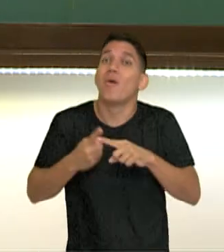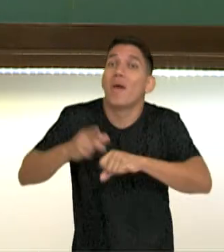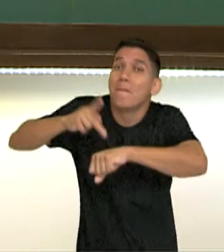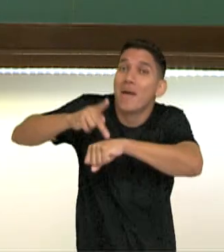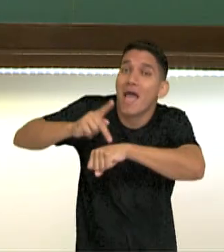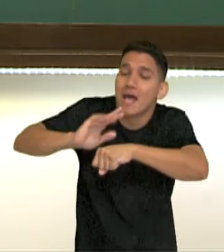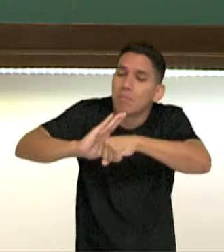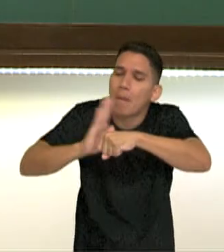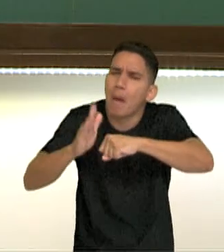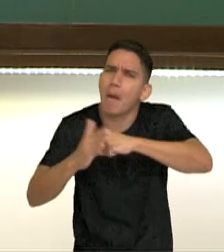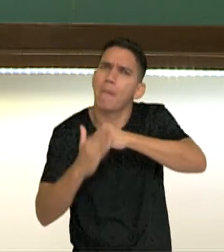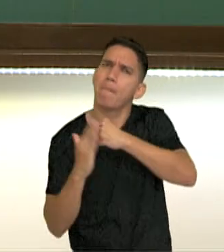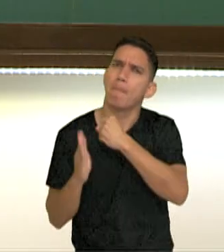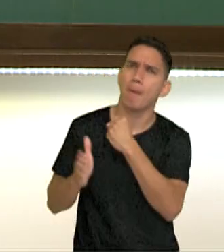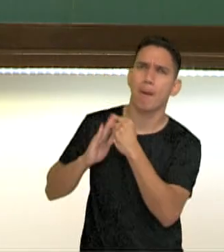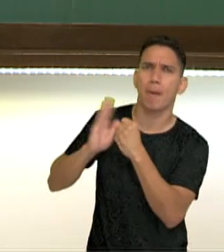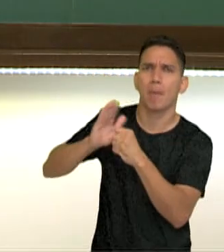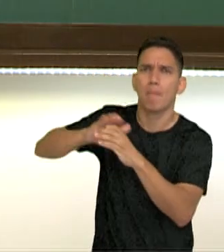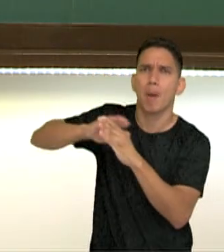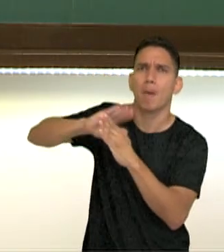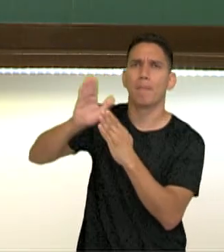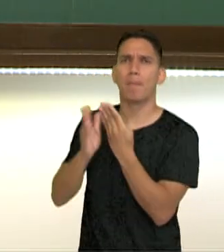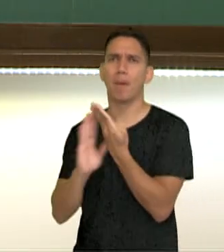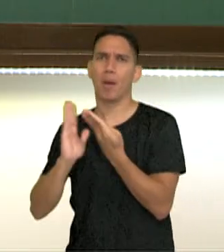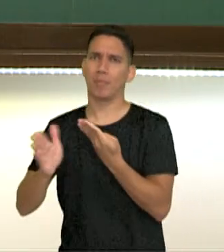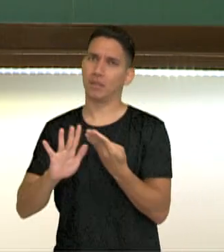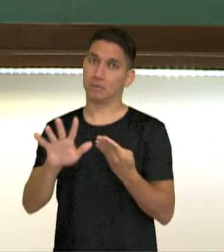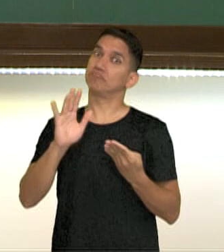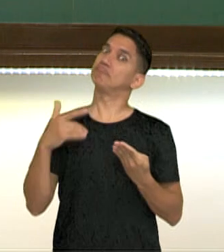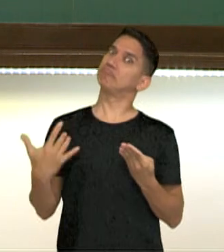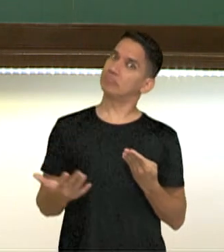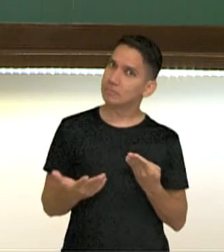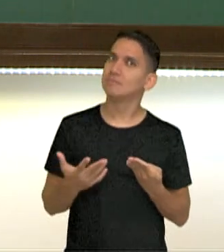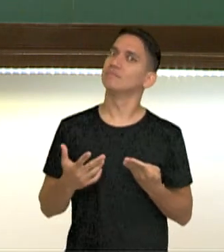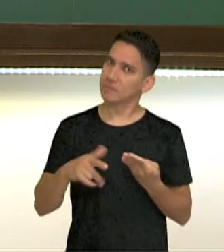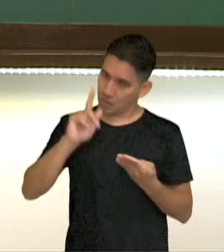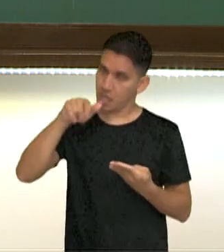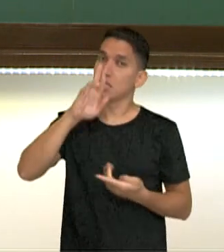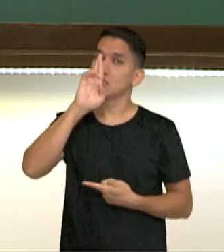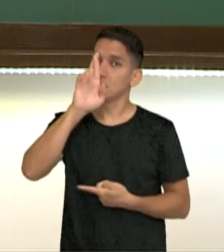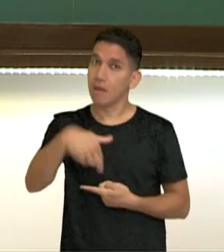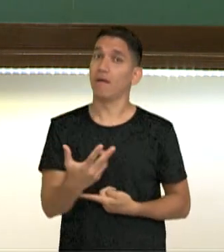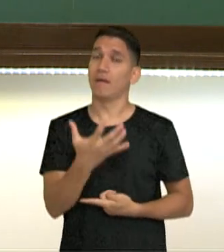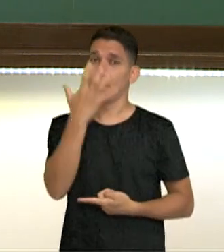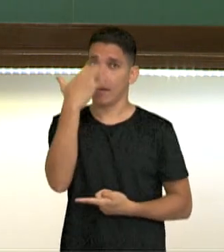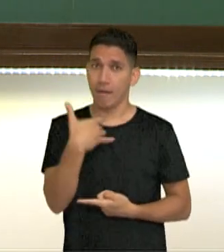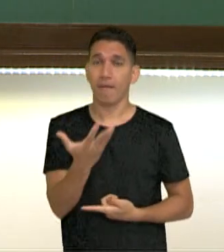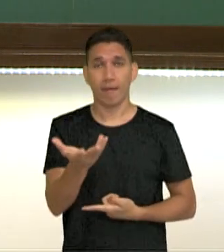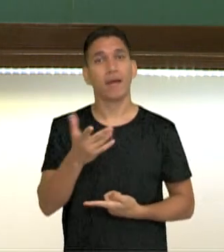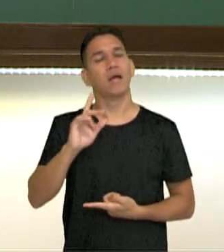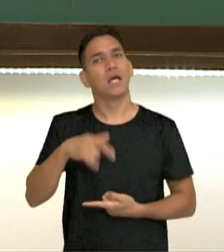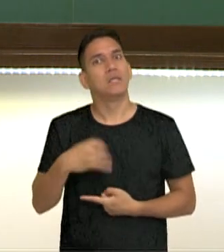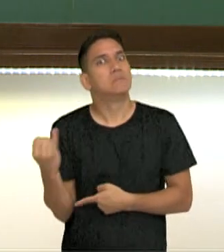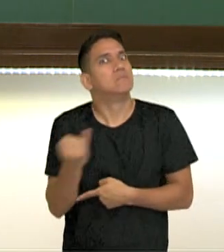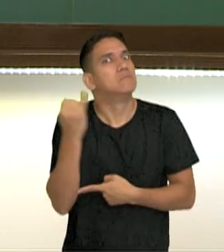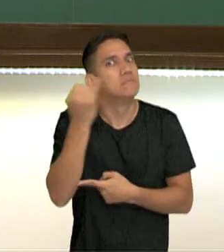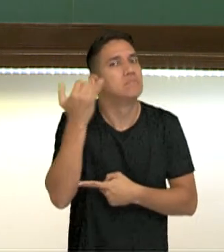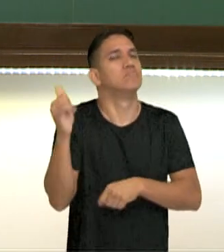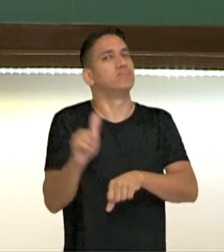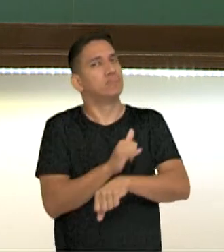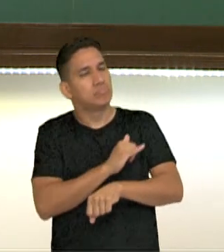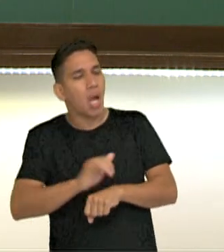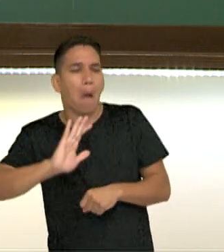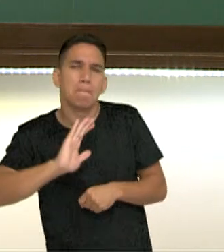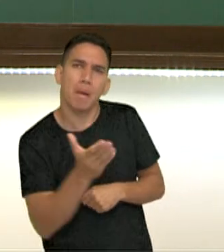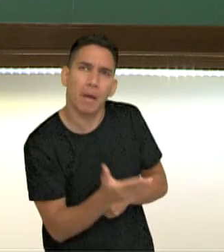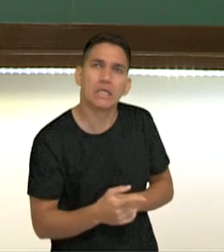que os seres humanos iam polindo para dar o formato. Não é brincadeira, são ferramentas extremamente importantes e